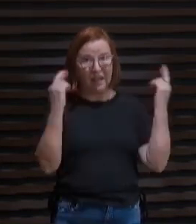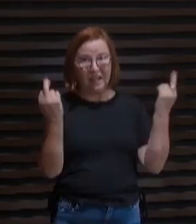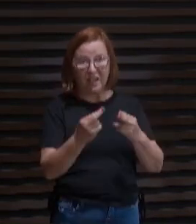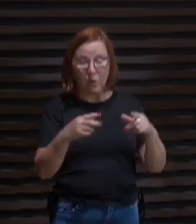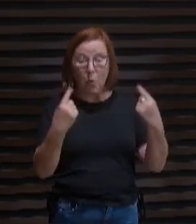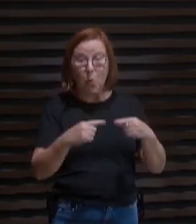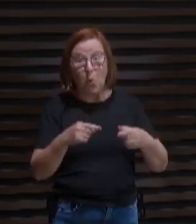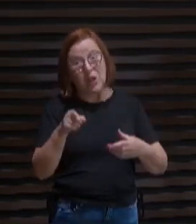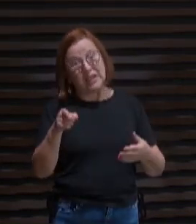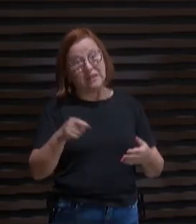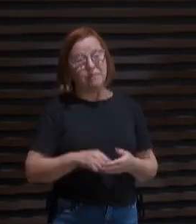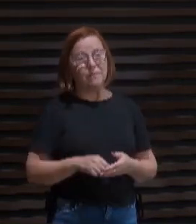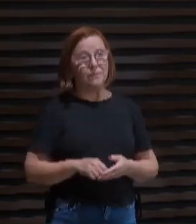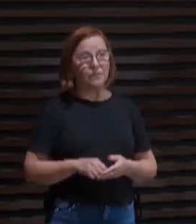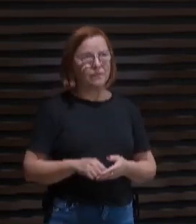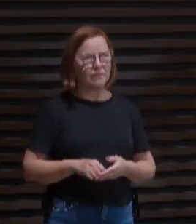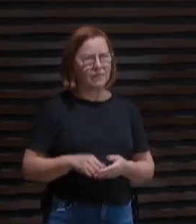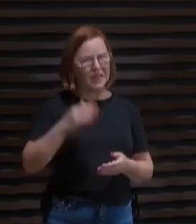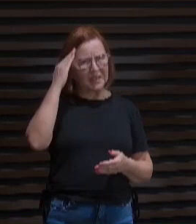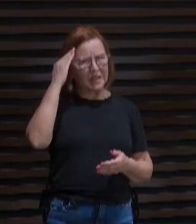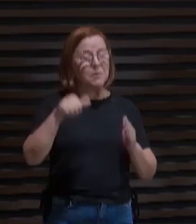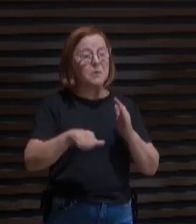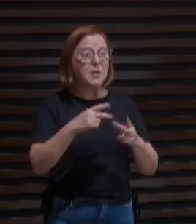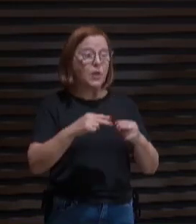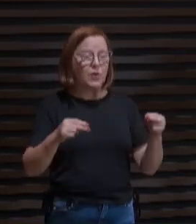Você sabe a primeira coisa que era feita quando eles invadiam um reino?